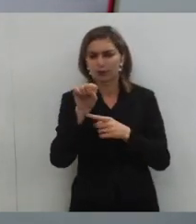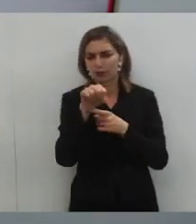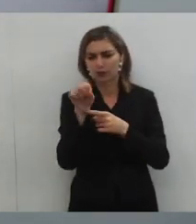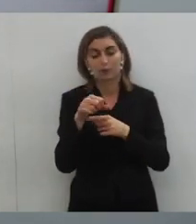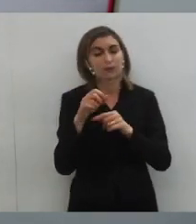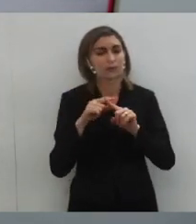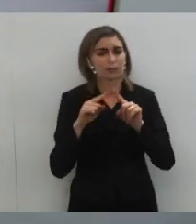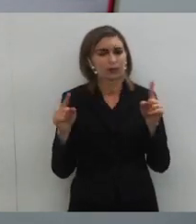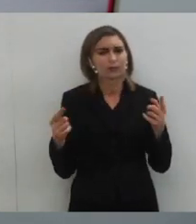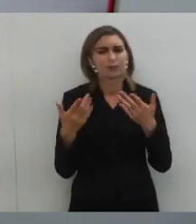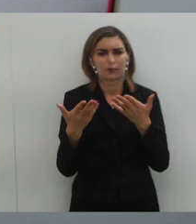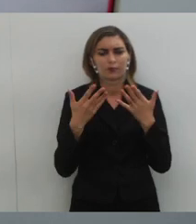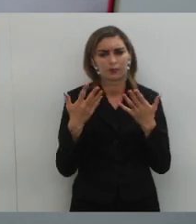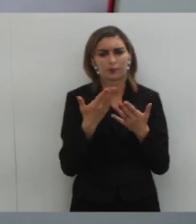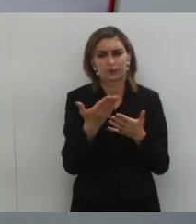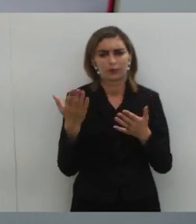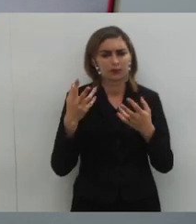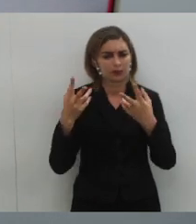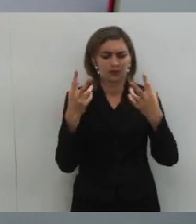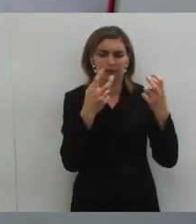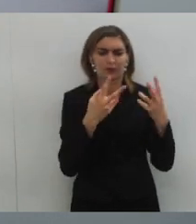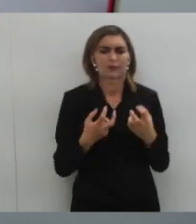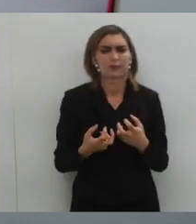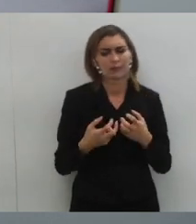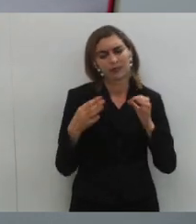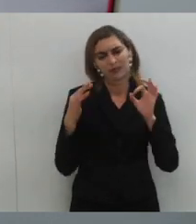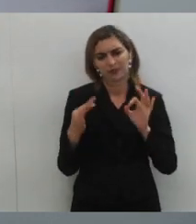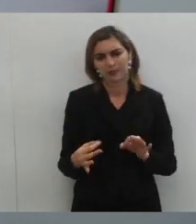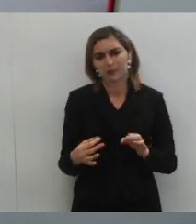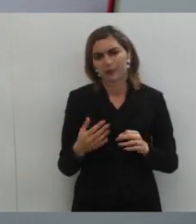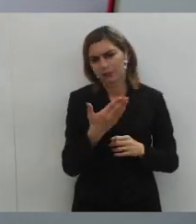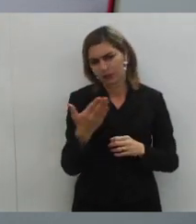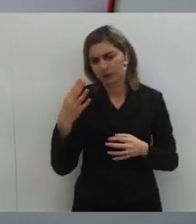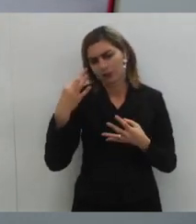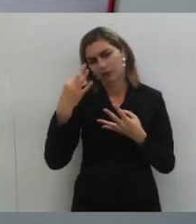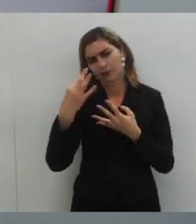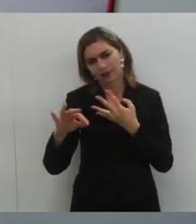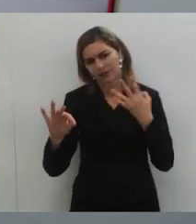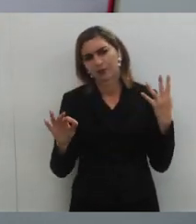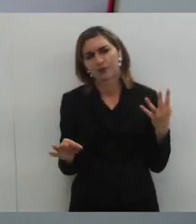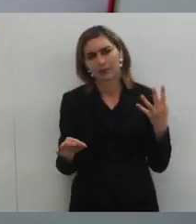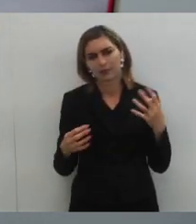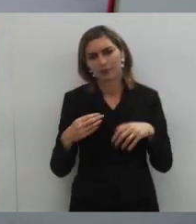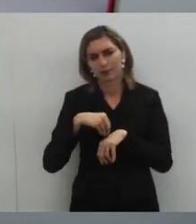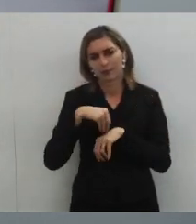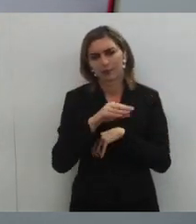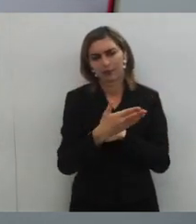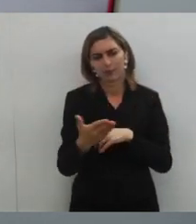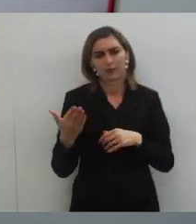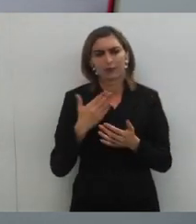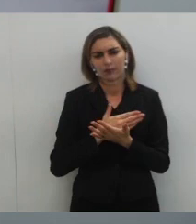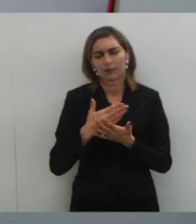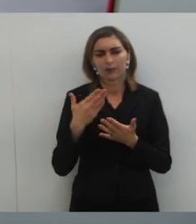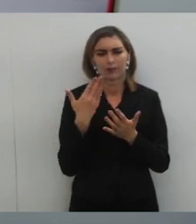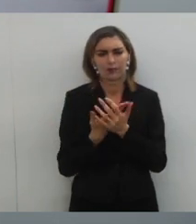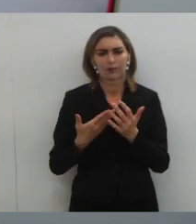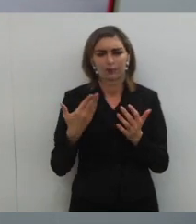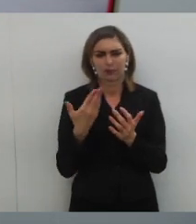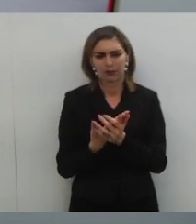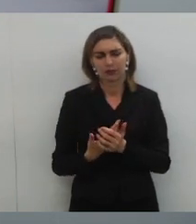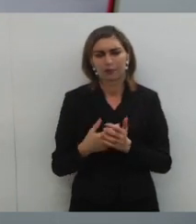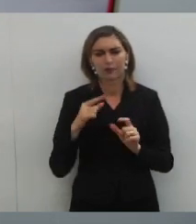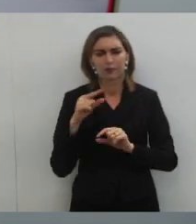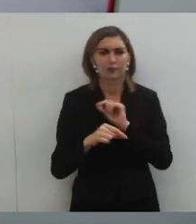Mas aí eu quero que você perceba justamente aquela afirmação que eu trouxe no início da aula,